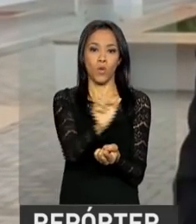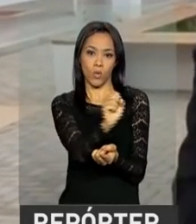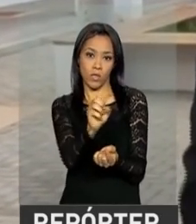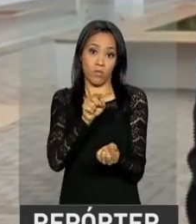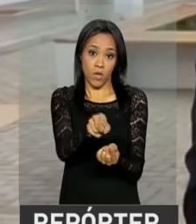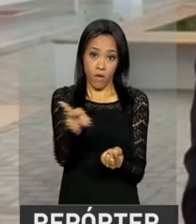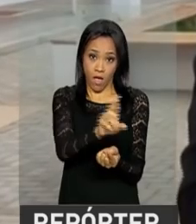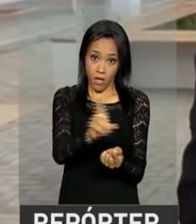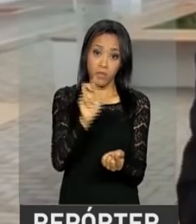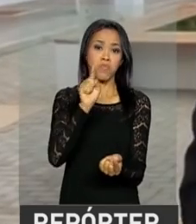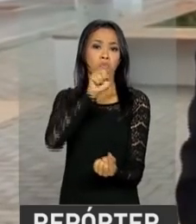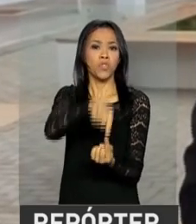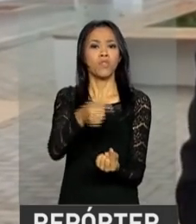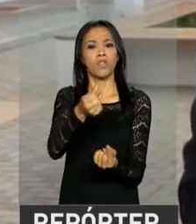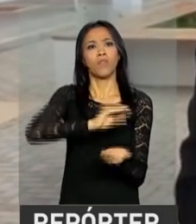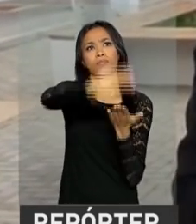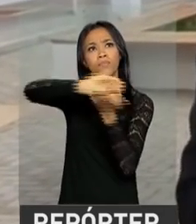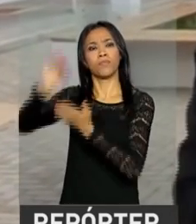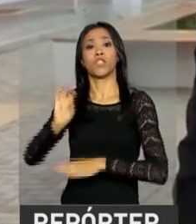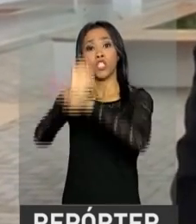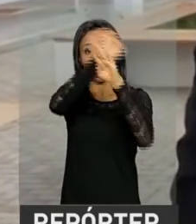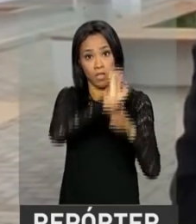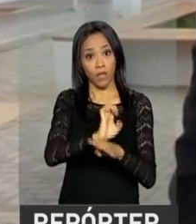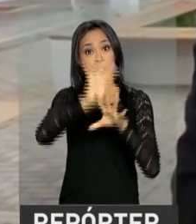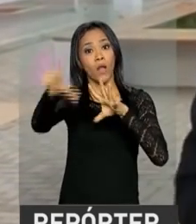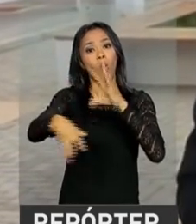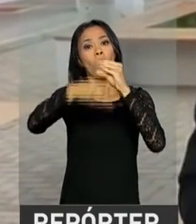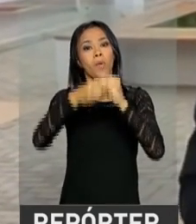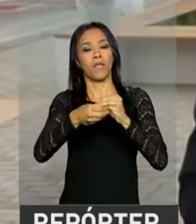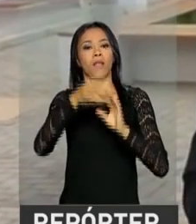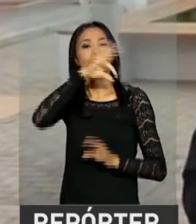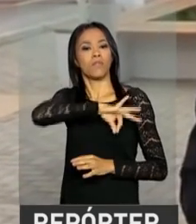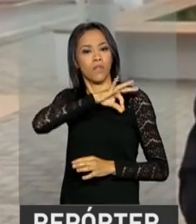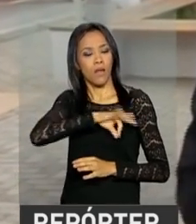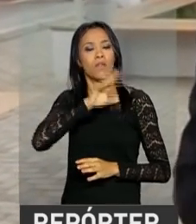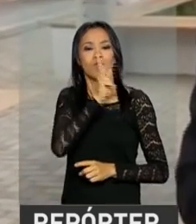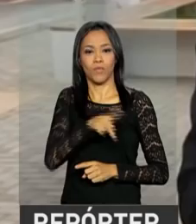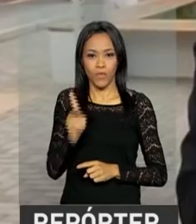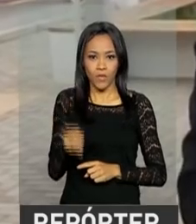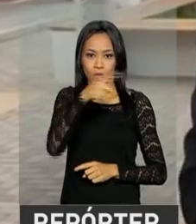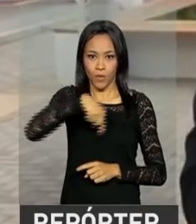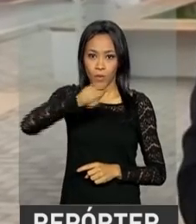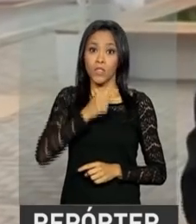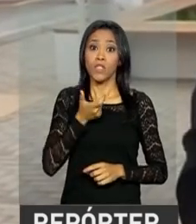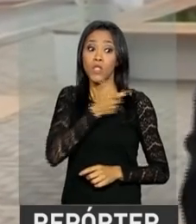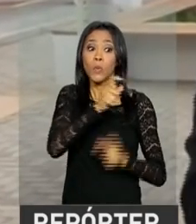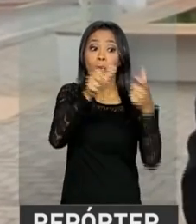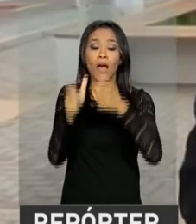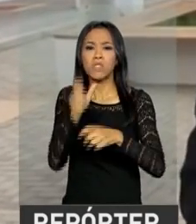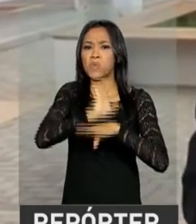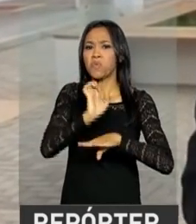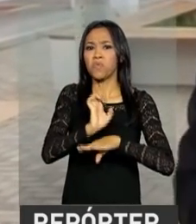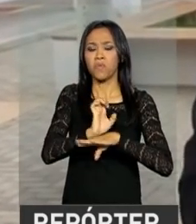R$ 91.800.000, destinados a estados e municípios para a complementação do piso salarial de professores de regiões onde os governos